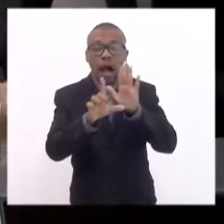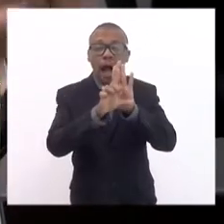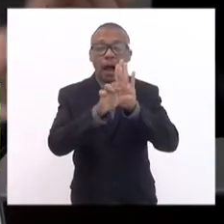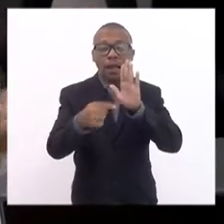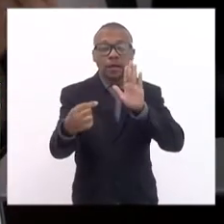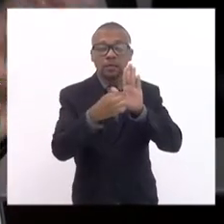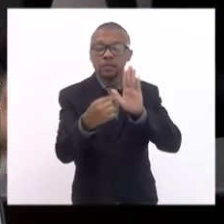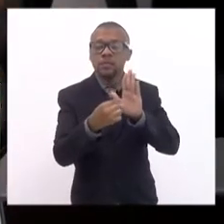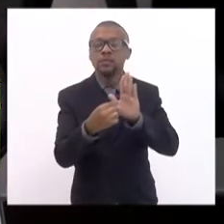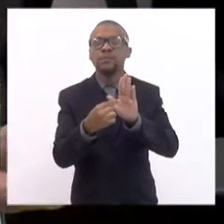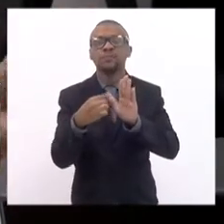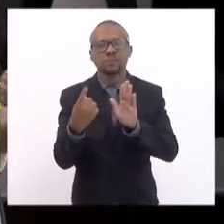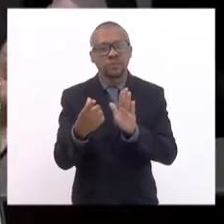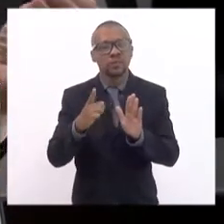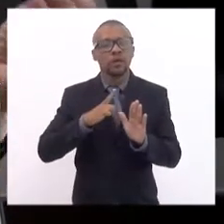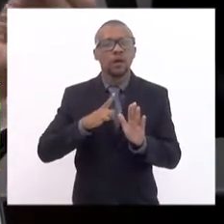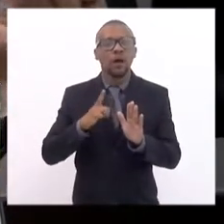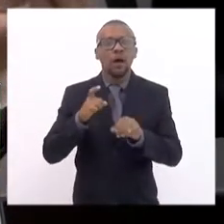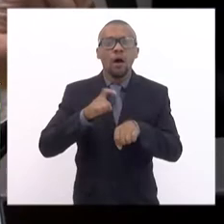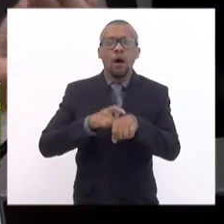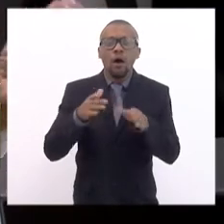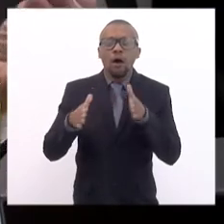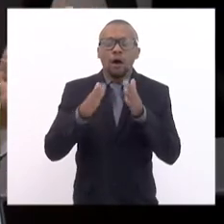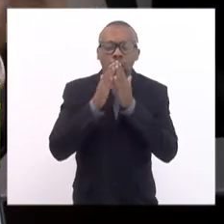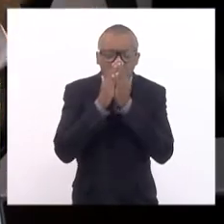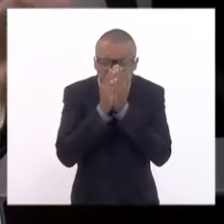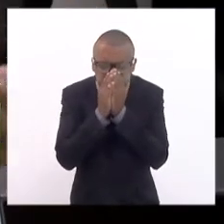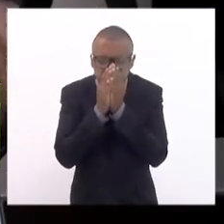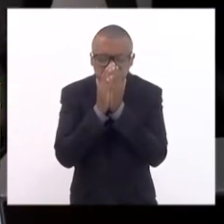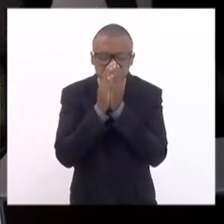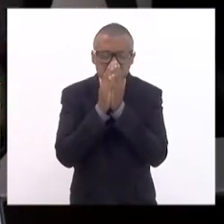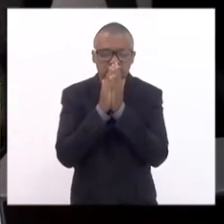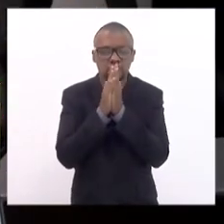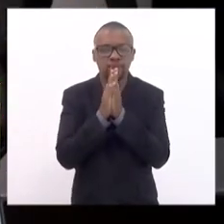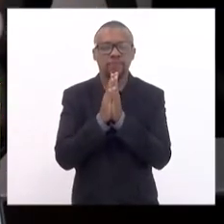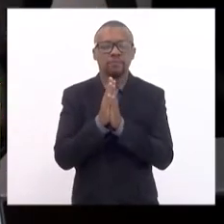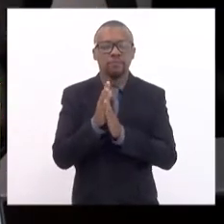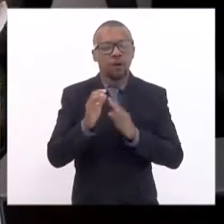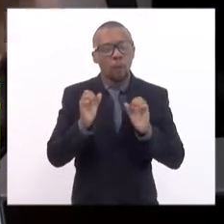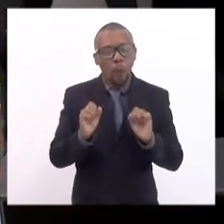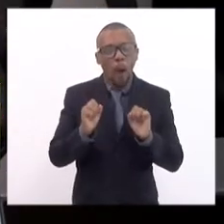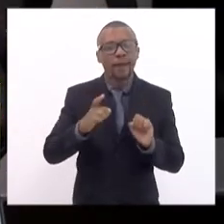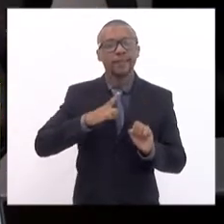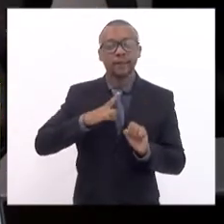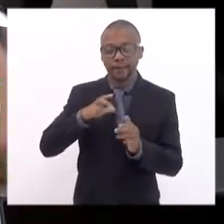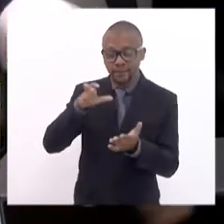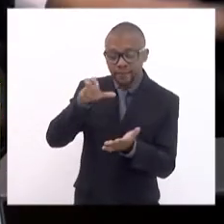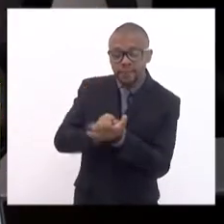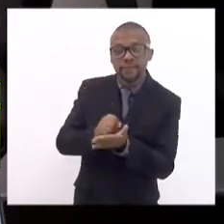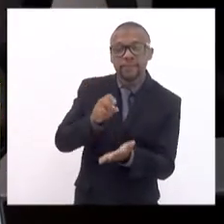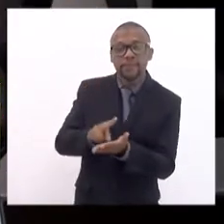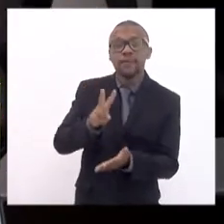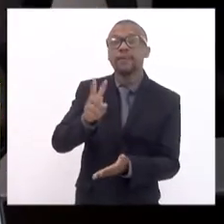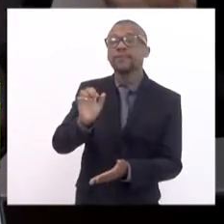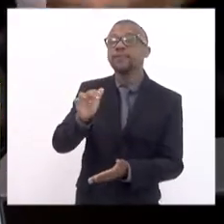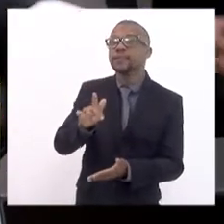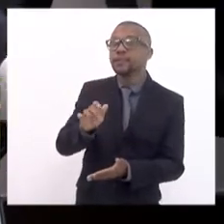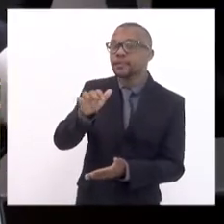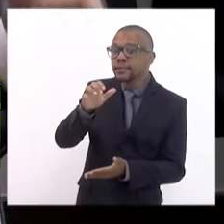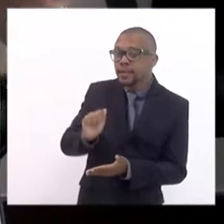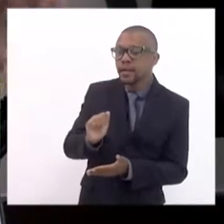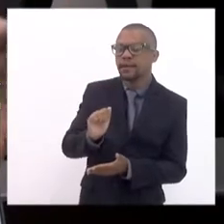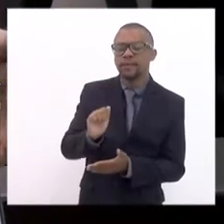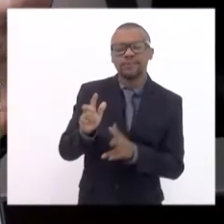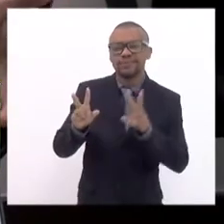com que ela possa ter vigência. Claro. Né? Na verdade, nós temos que ser aí uma longa-manos, como se diz no